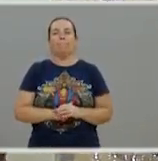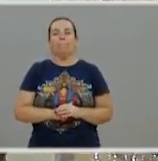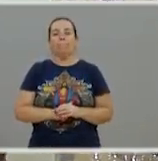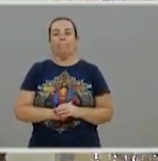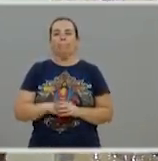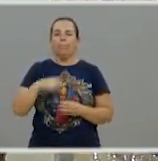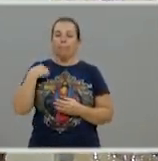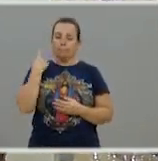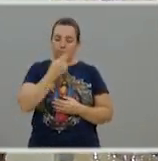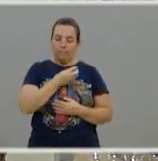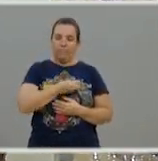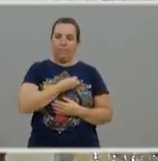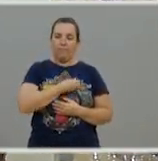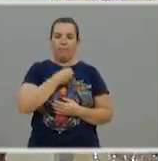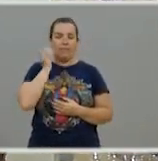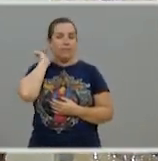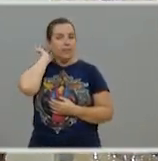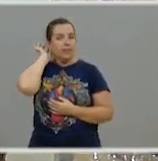que nós estamos,